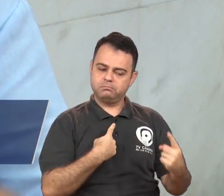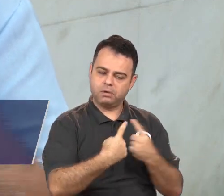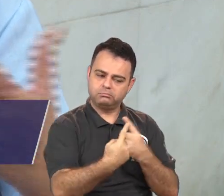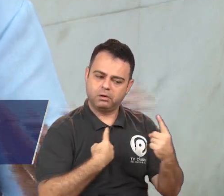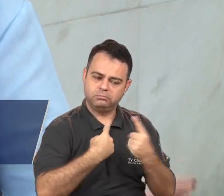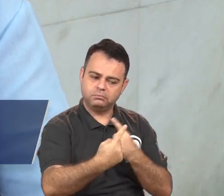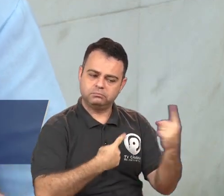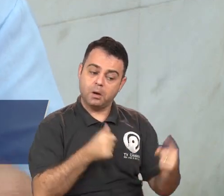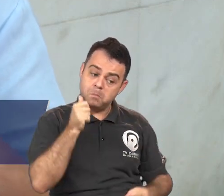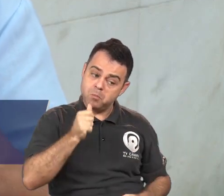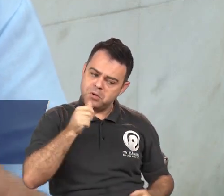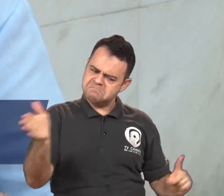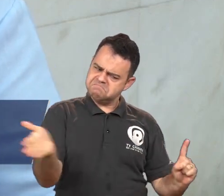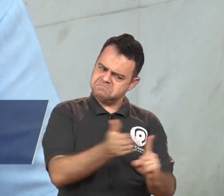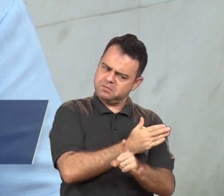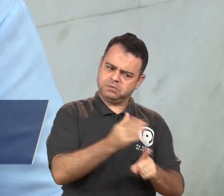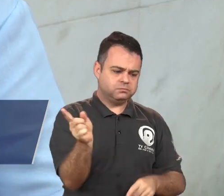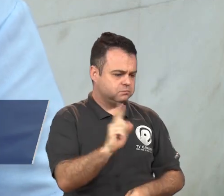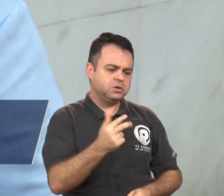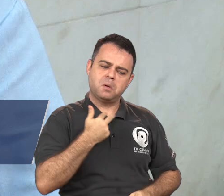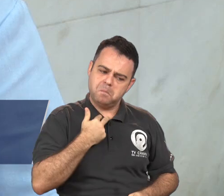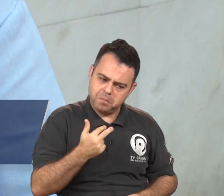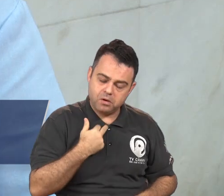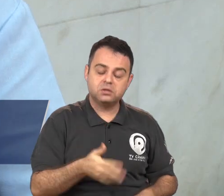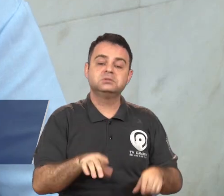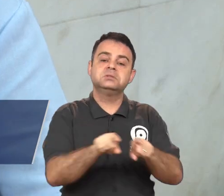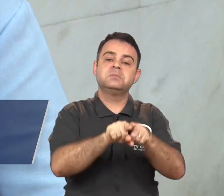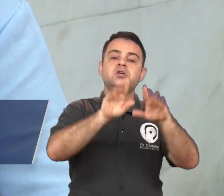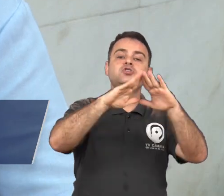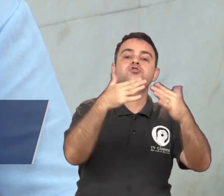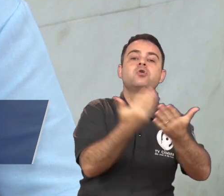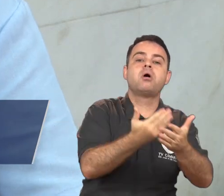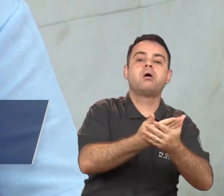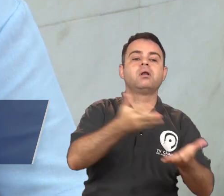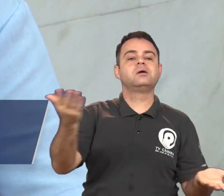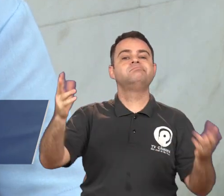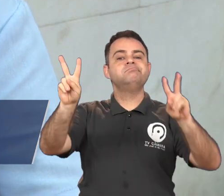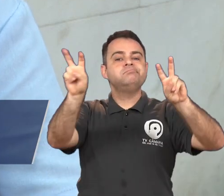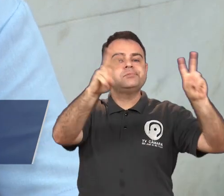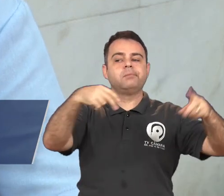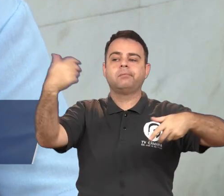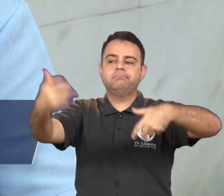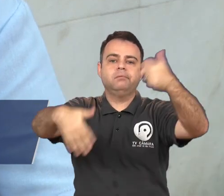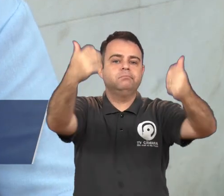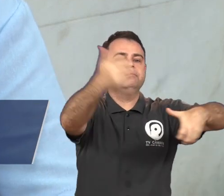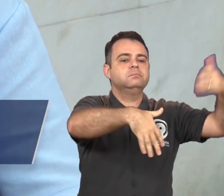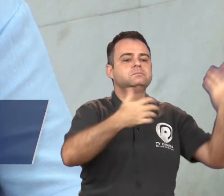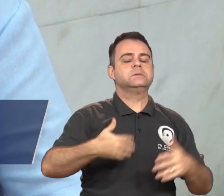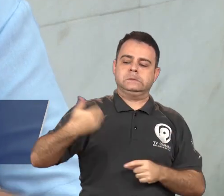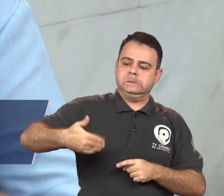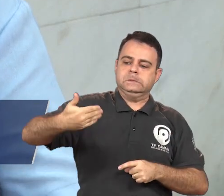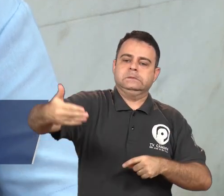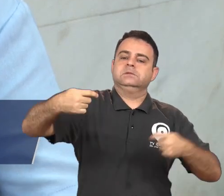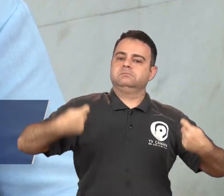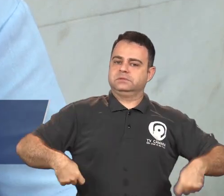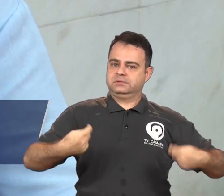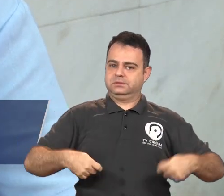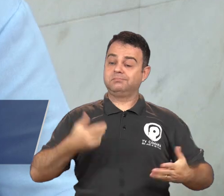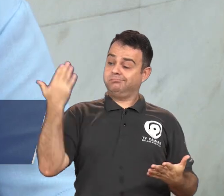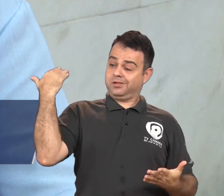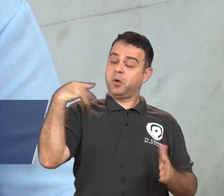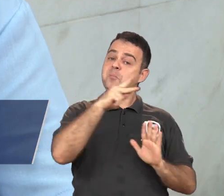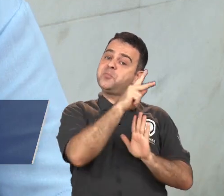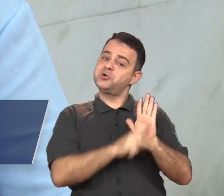você tratar na escola do assunto também. Então, foi um projeto que virou uma